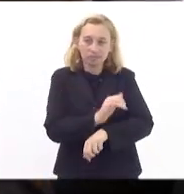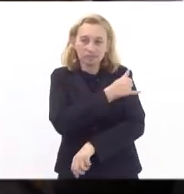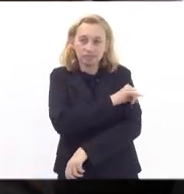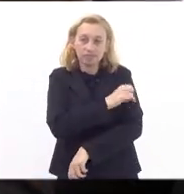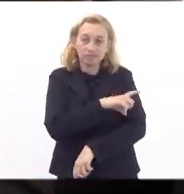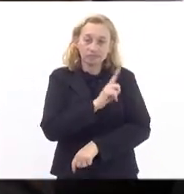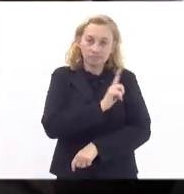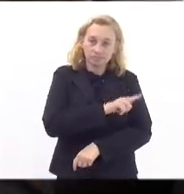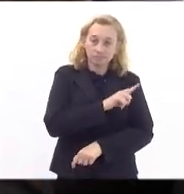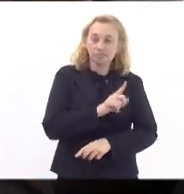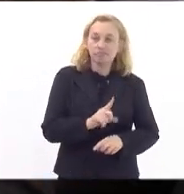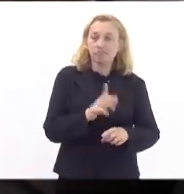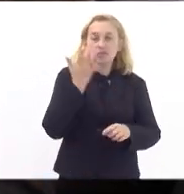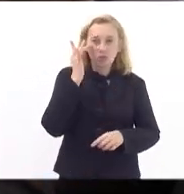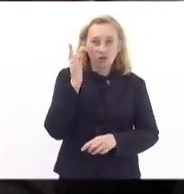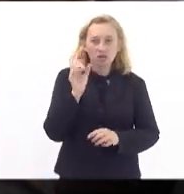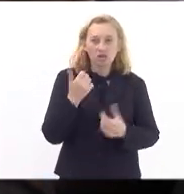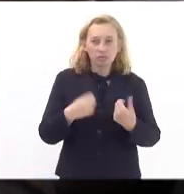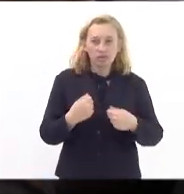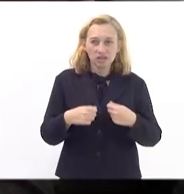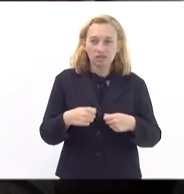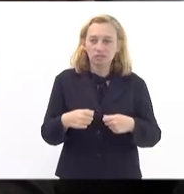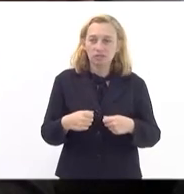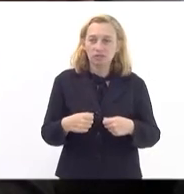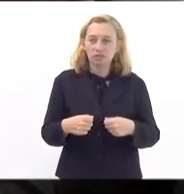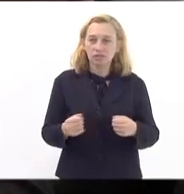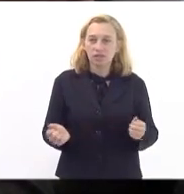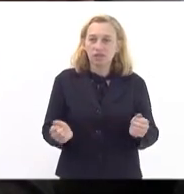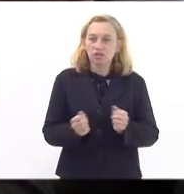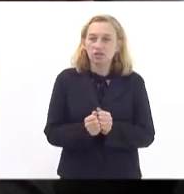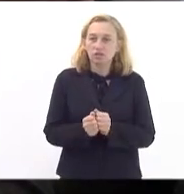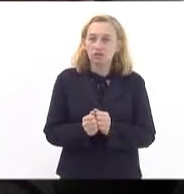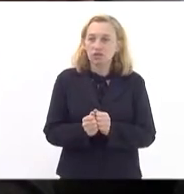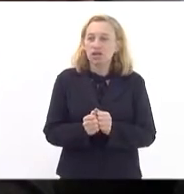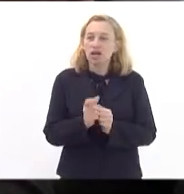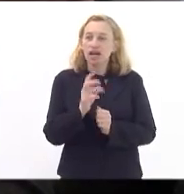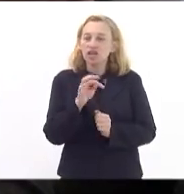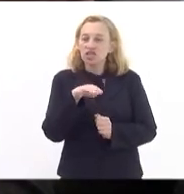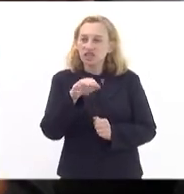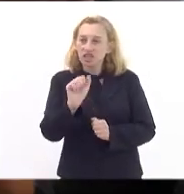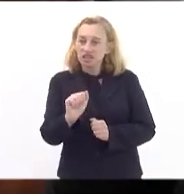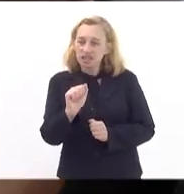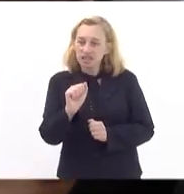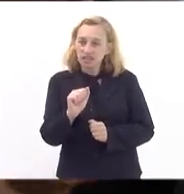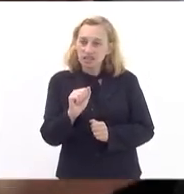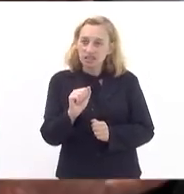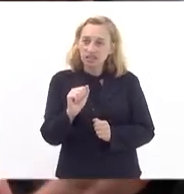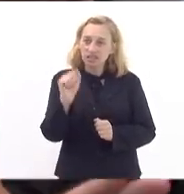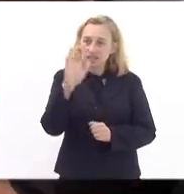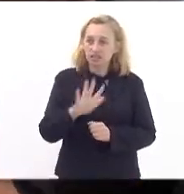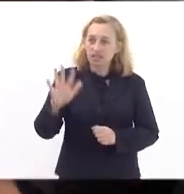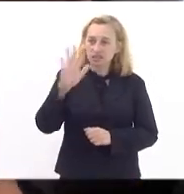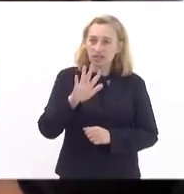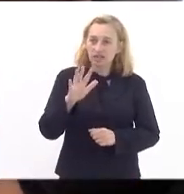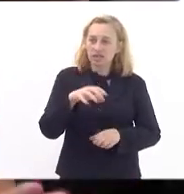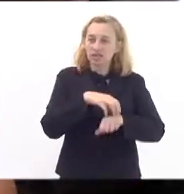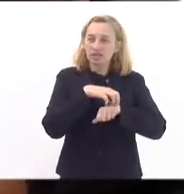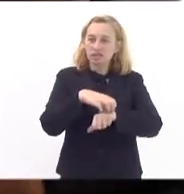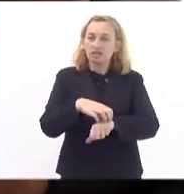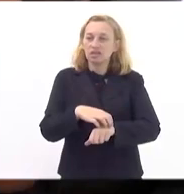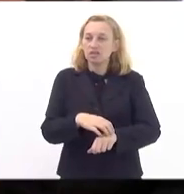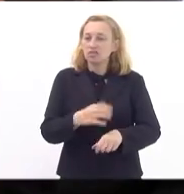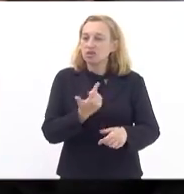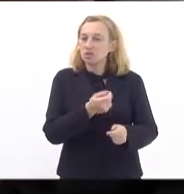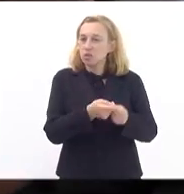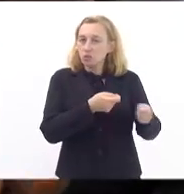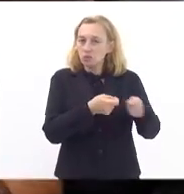gestora eu acho que a gente tem que envolver agência nacional de transporte que saiu do controle tanto